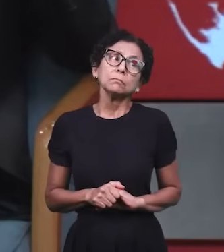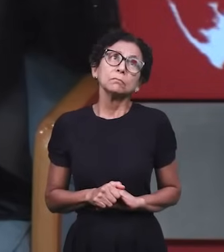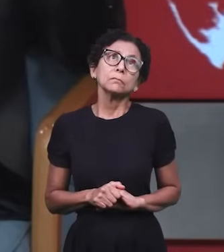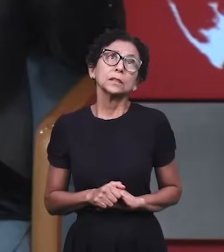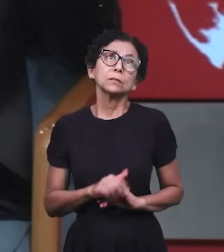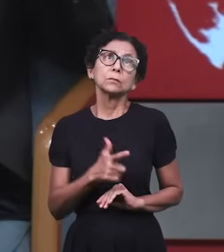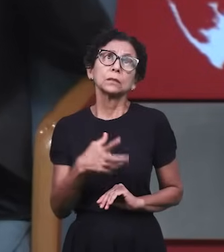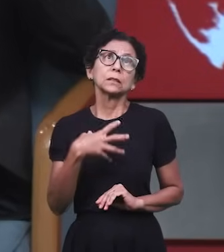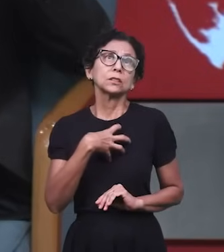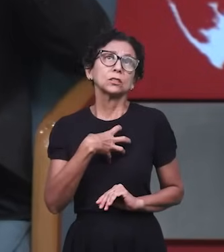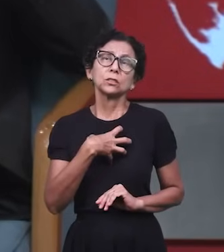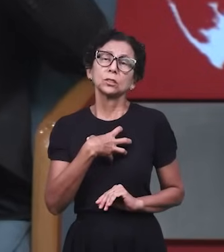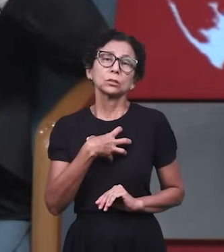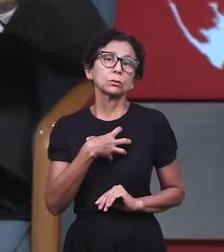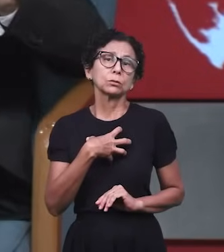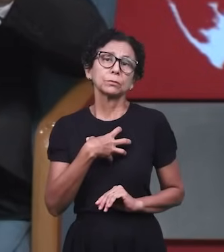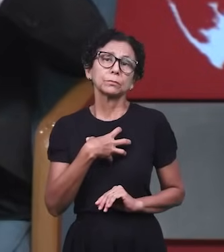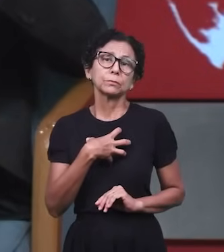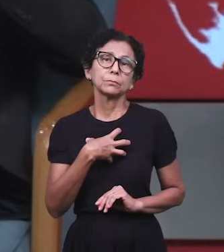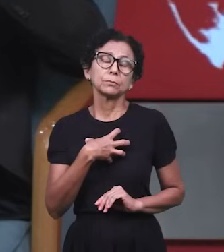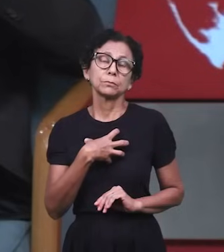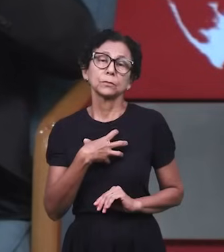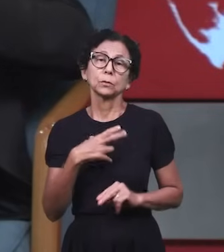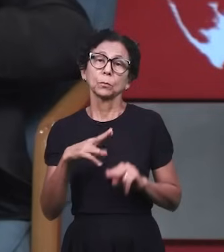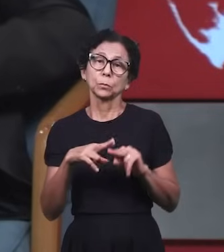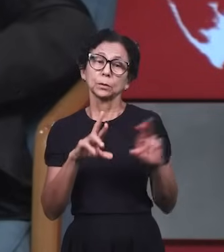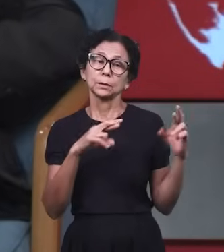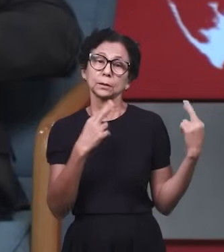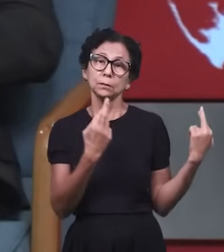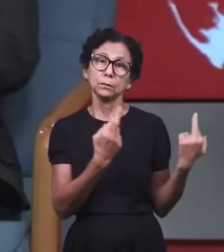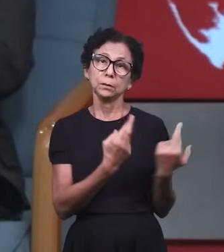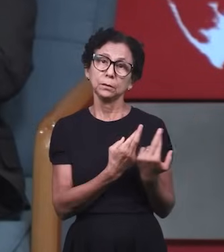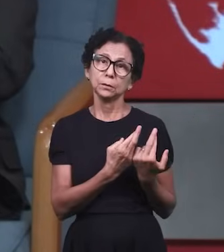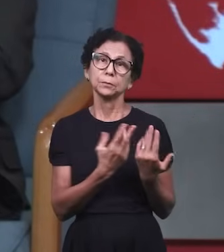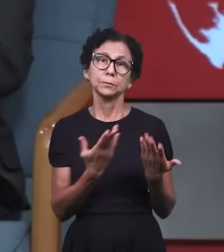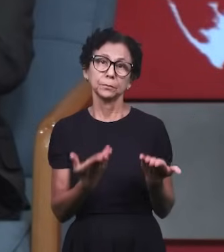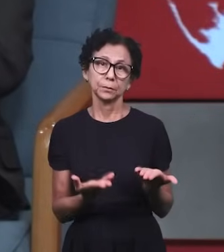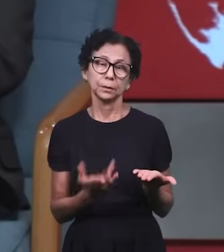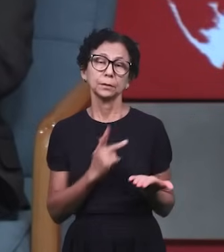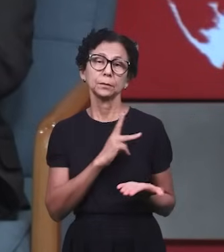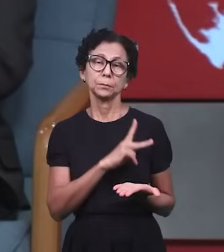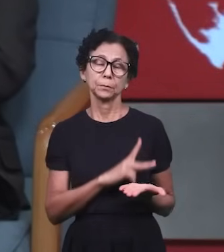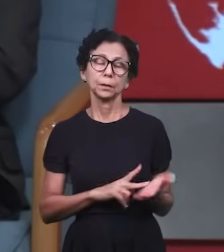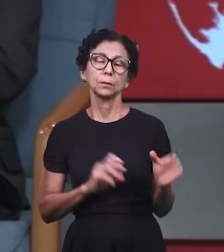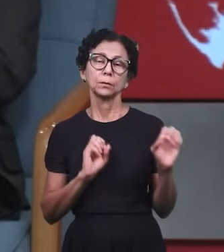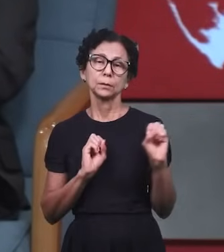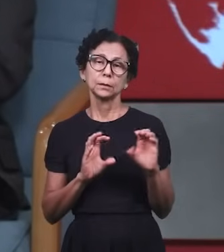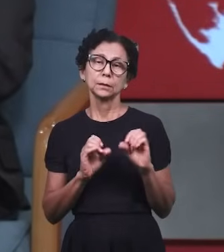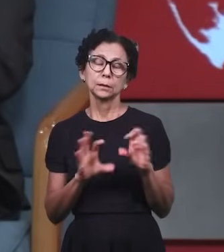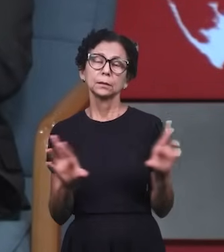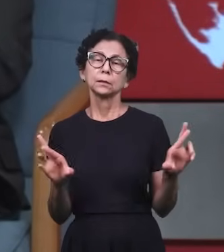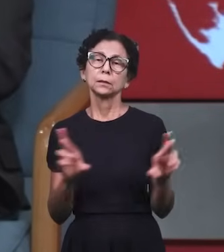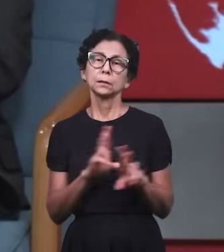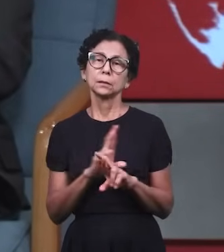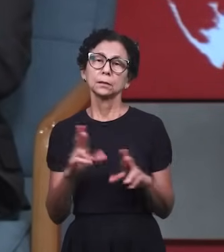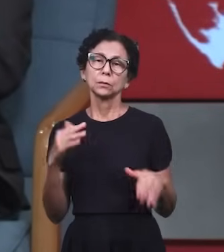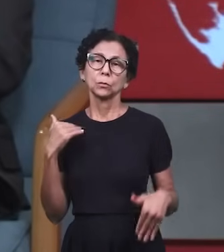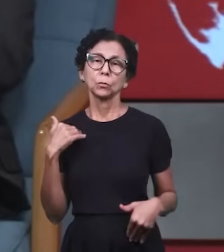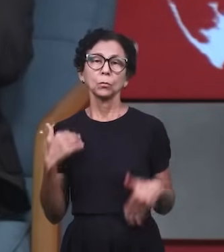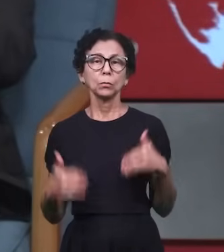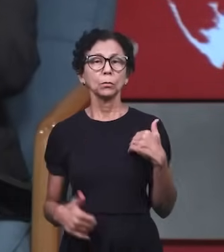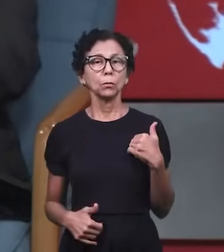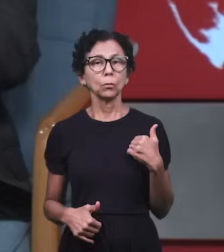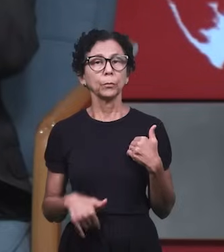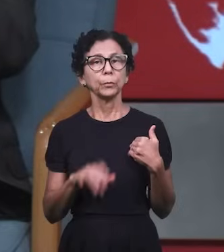sem sentido. É por isso daquela reunião. É isso tudo que já Paulo ensina a respeito de